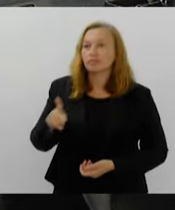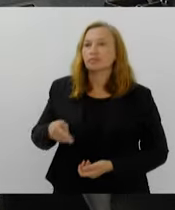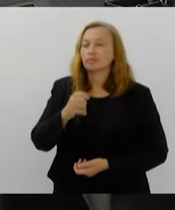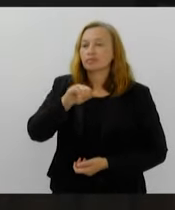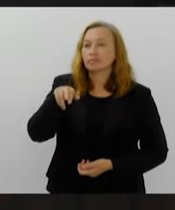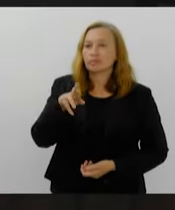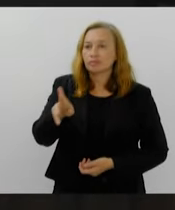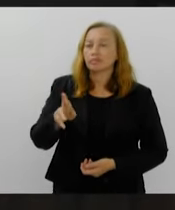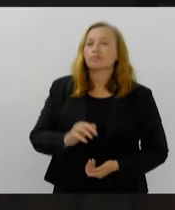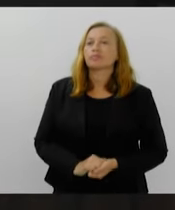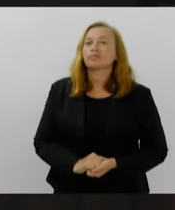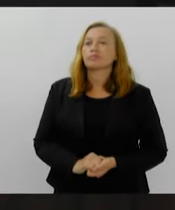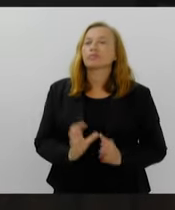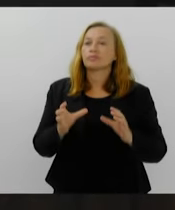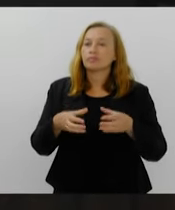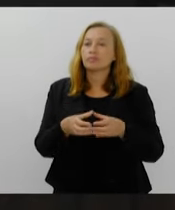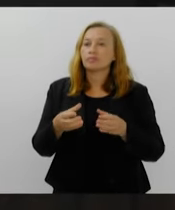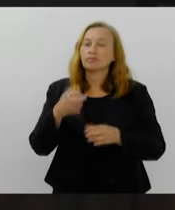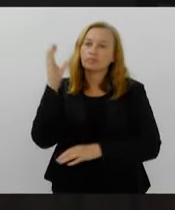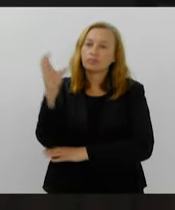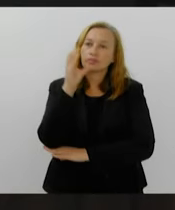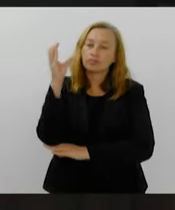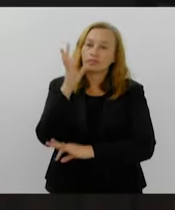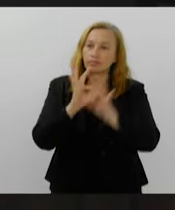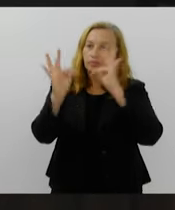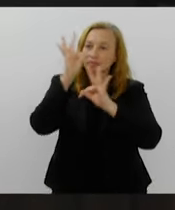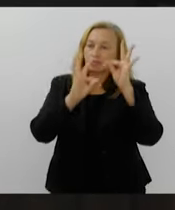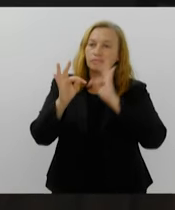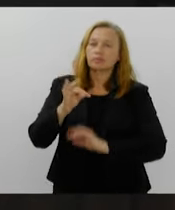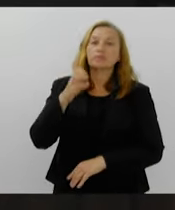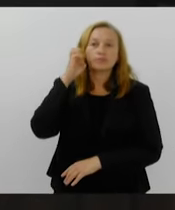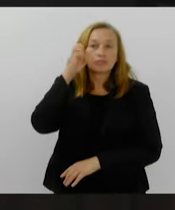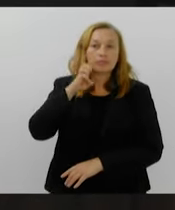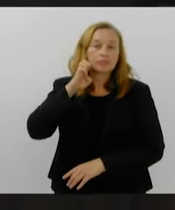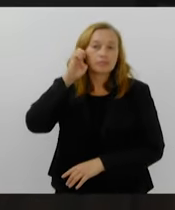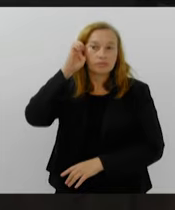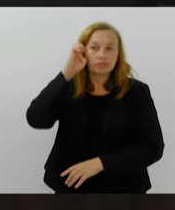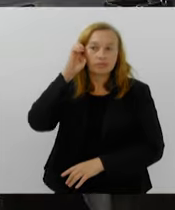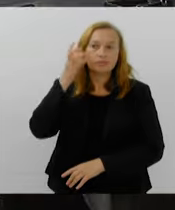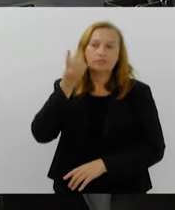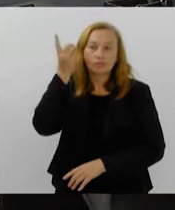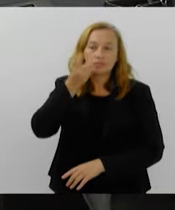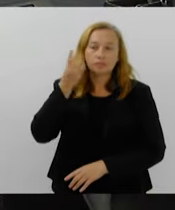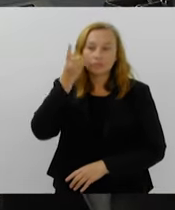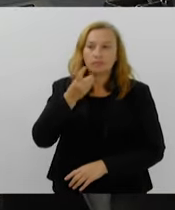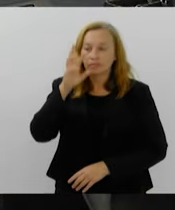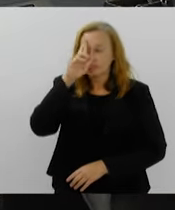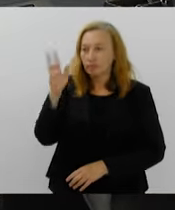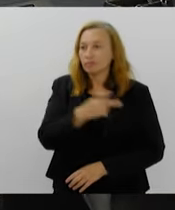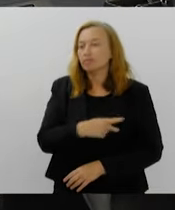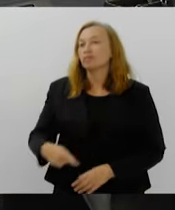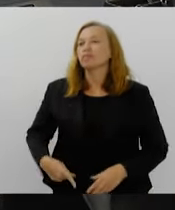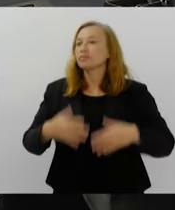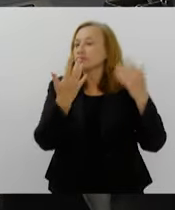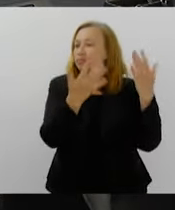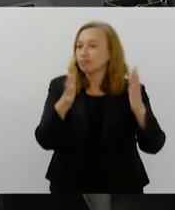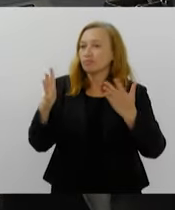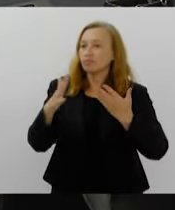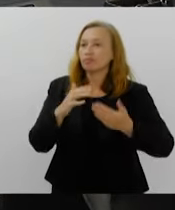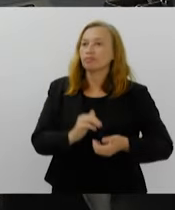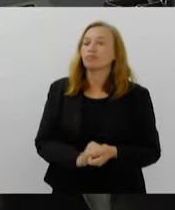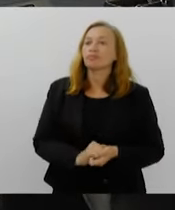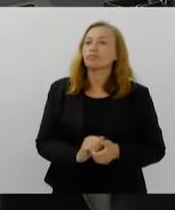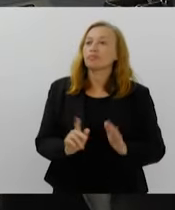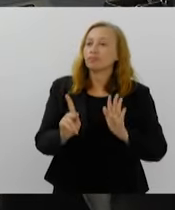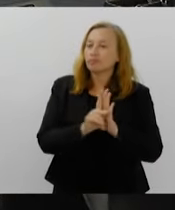jar pela comissão de ciência e tecnologia deputada taimo Presidente parabenizando né o